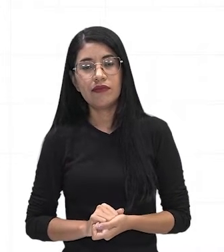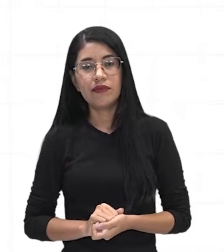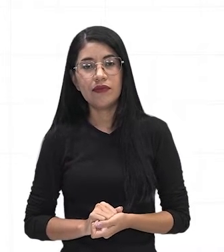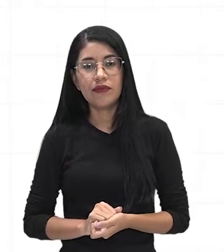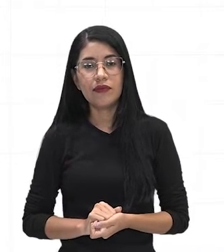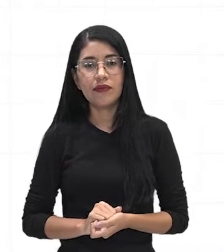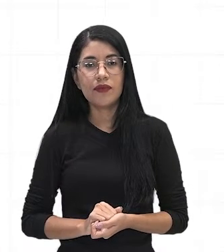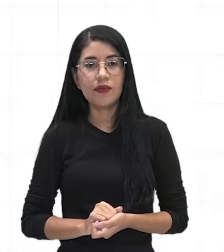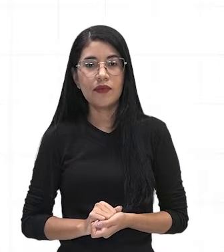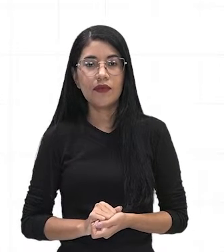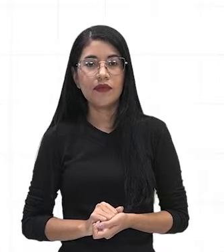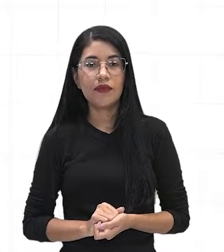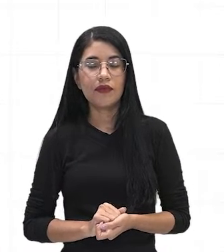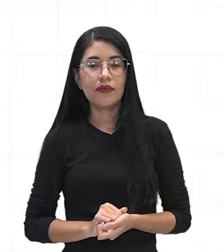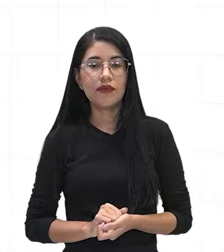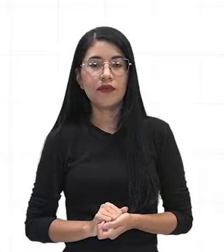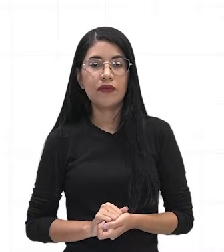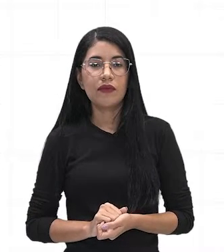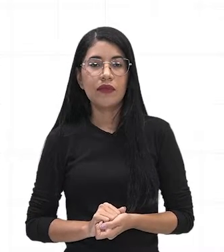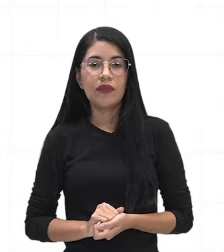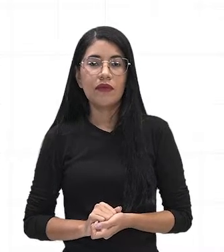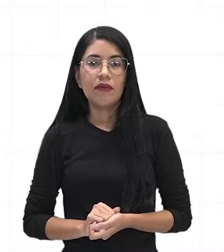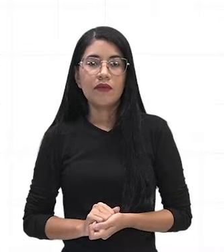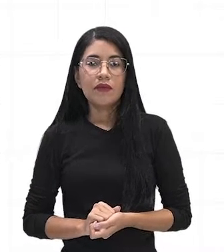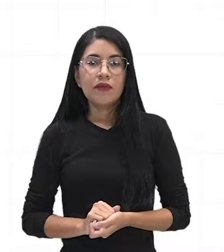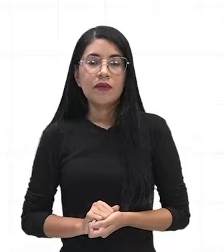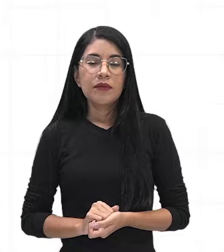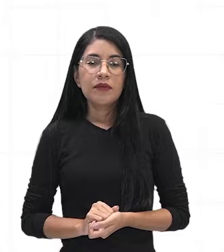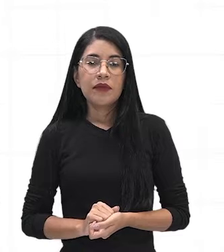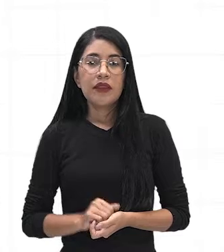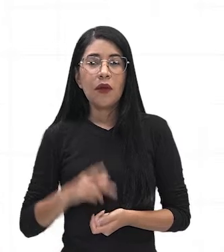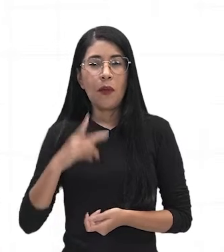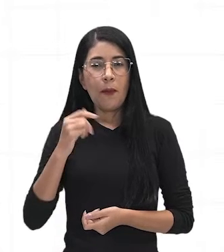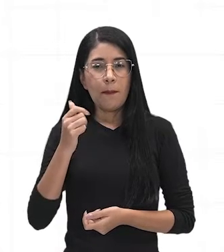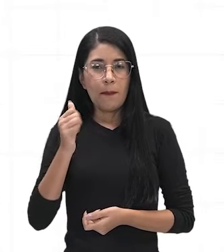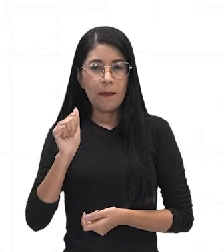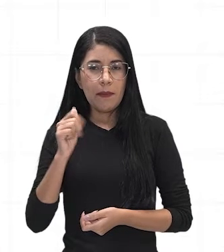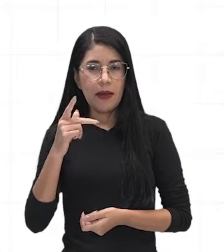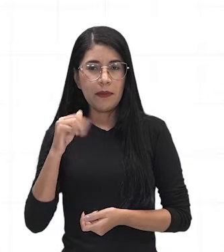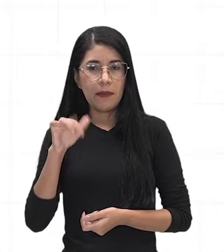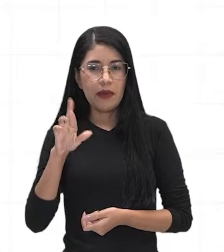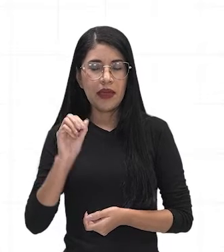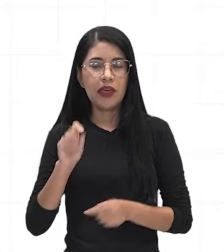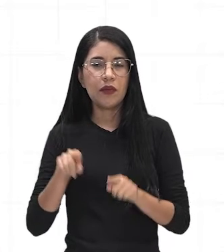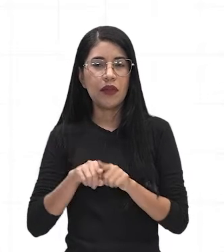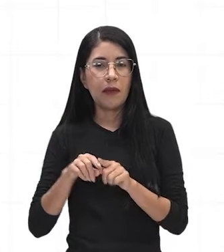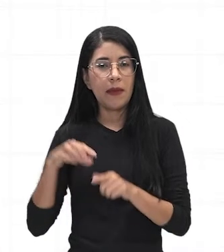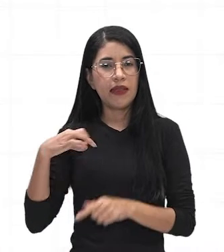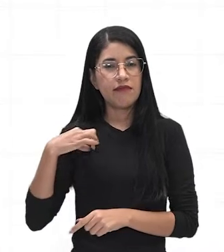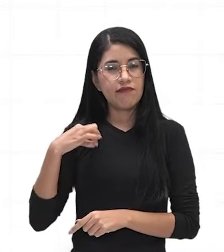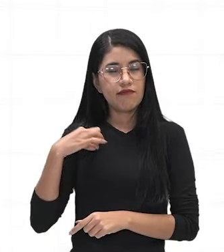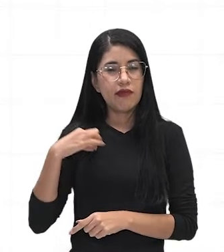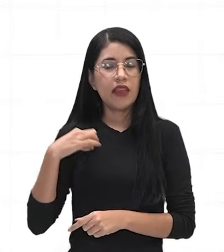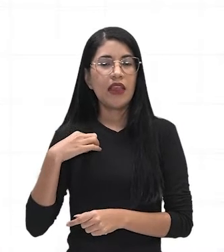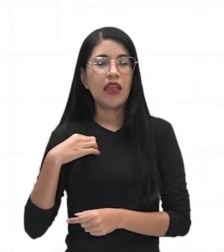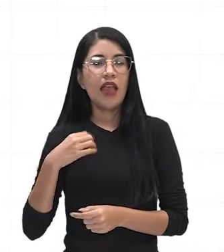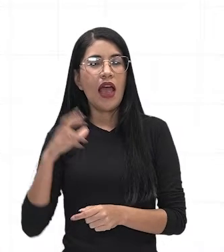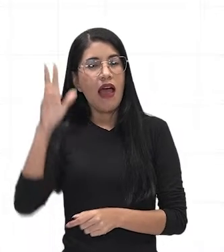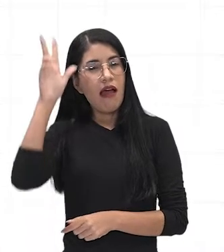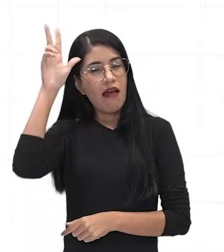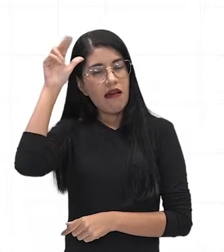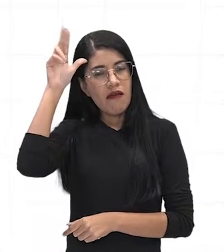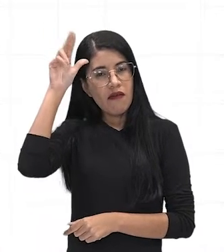parte desses produtos estrangeiros. Olha só, o papiro, a seda, o linho,